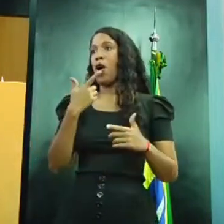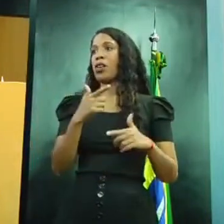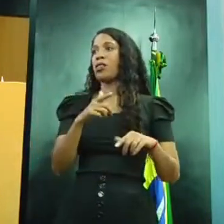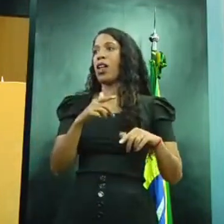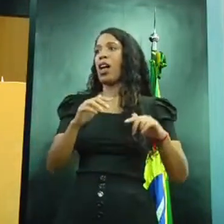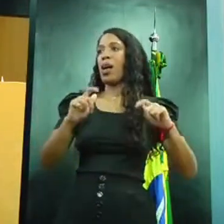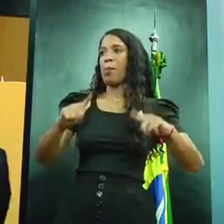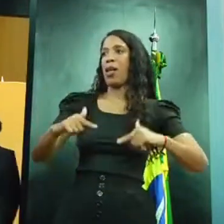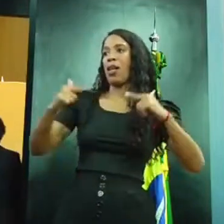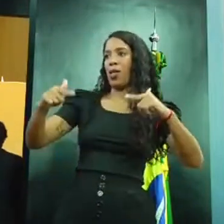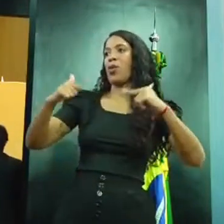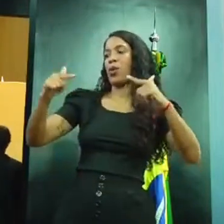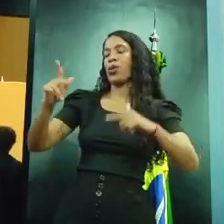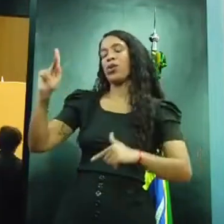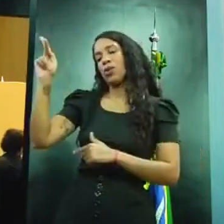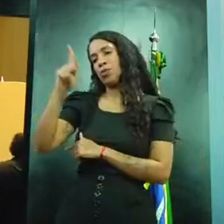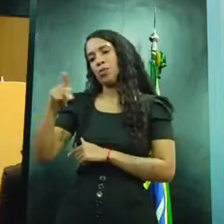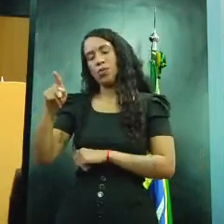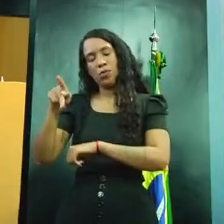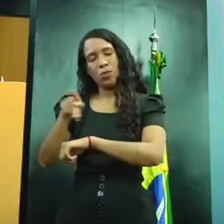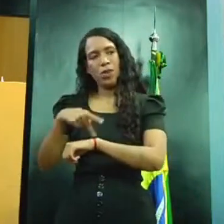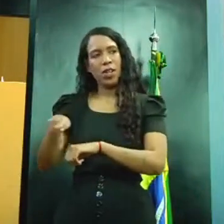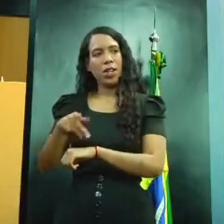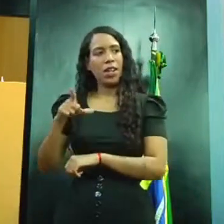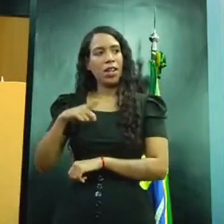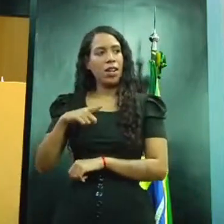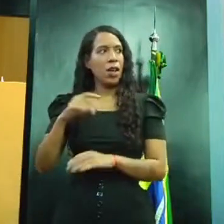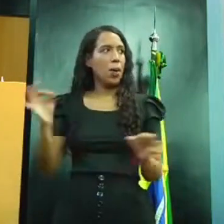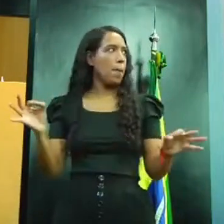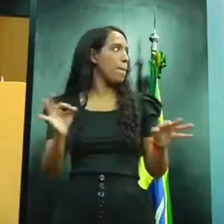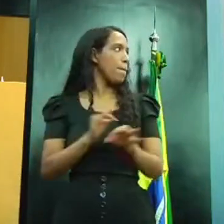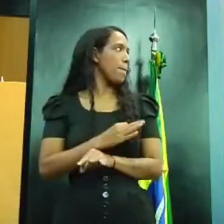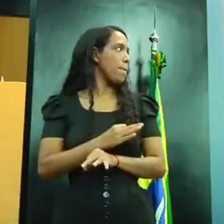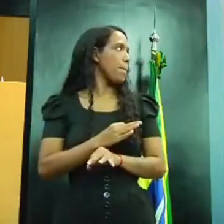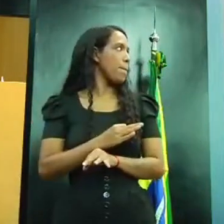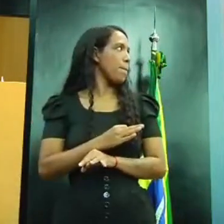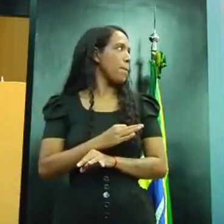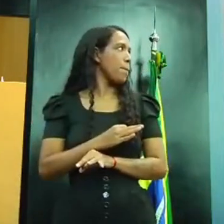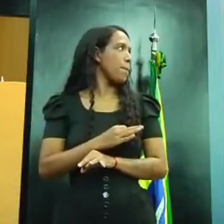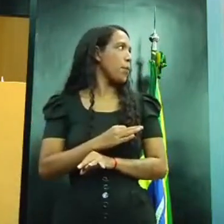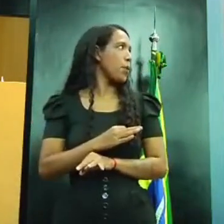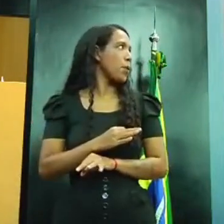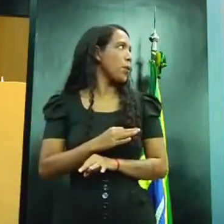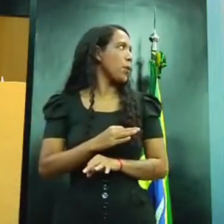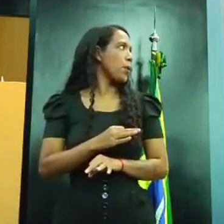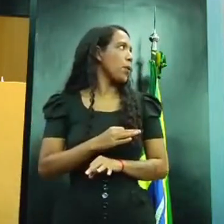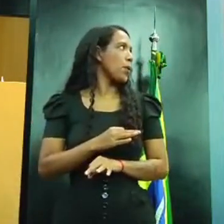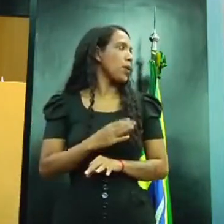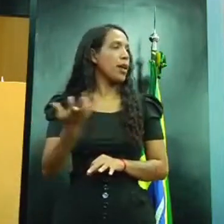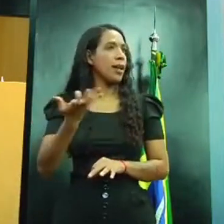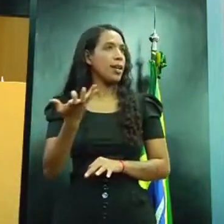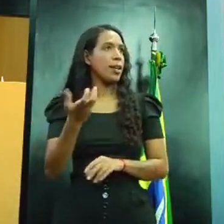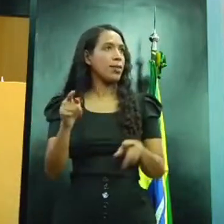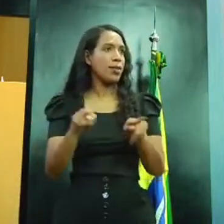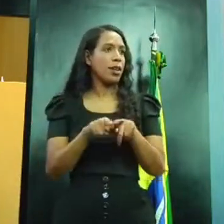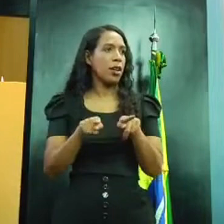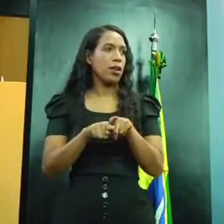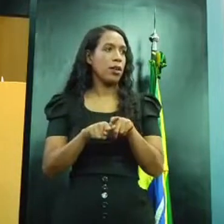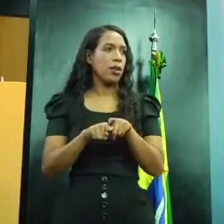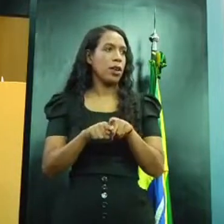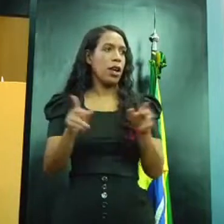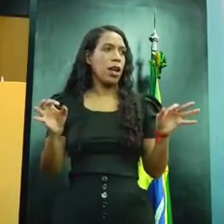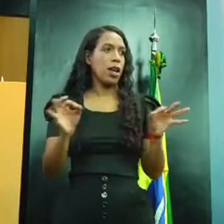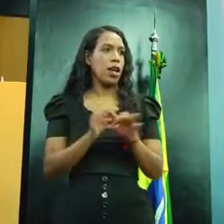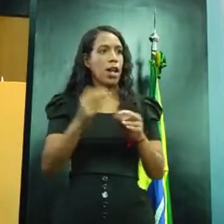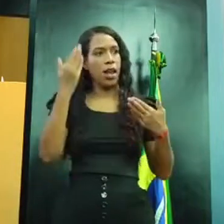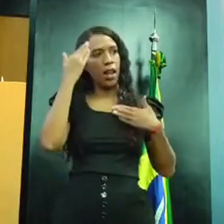país. Tenha em mim um soldado leal e pronto para o bom combate pelo país. E queria